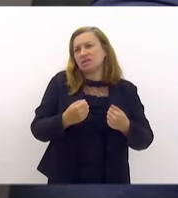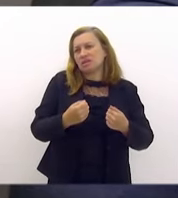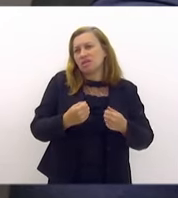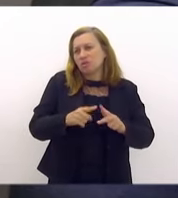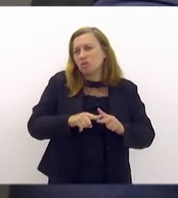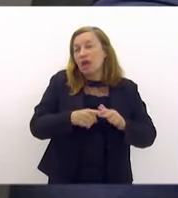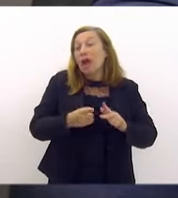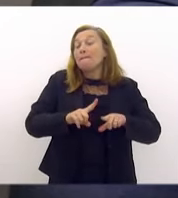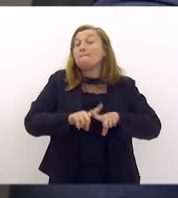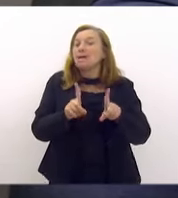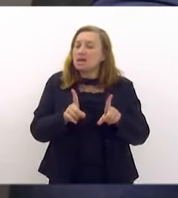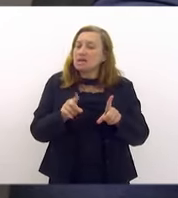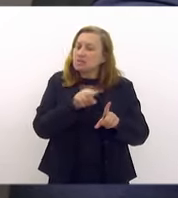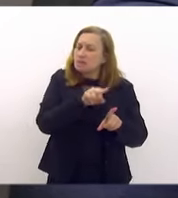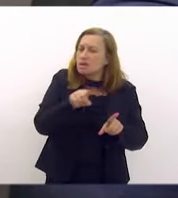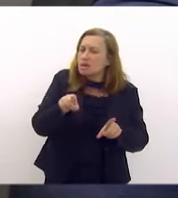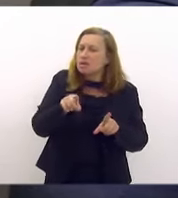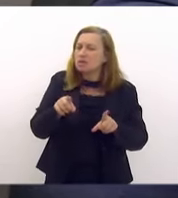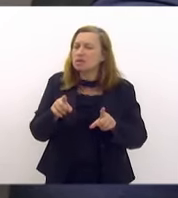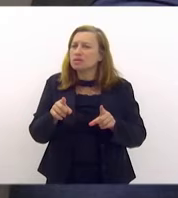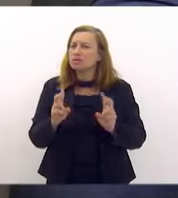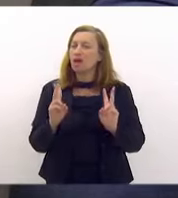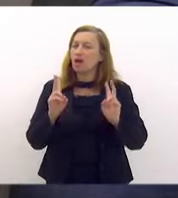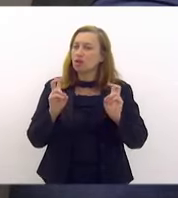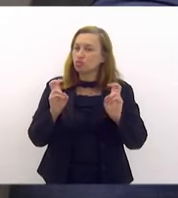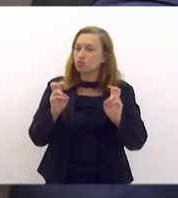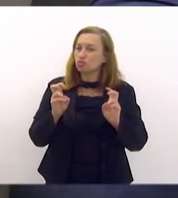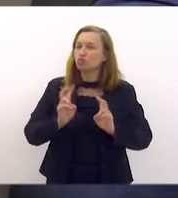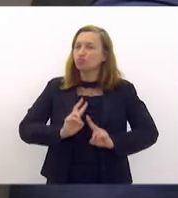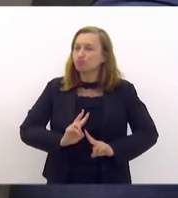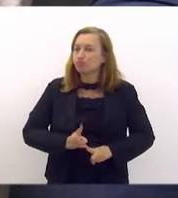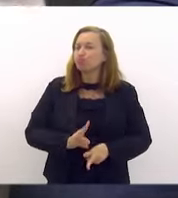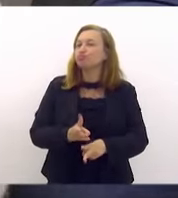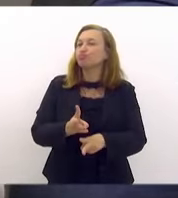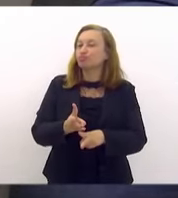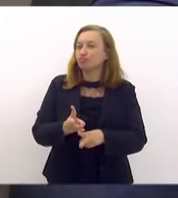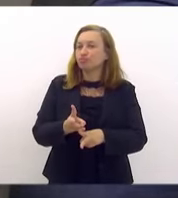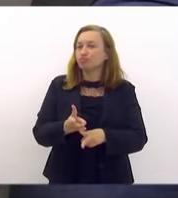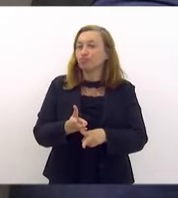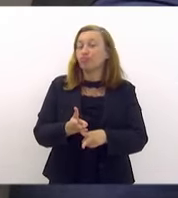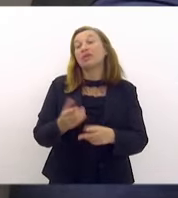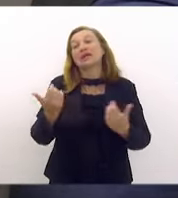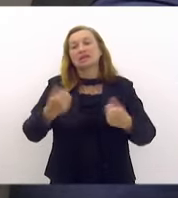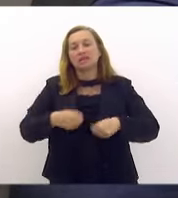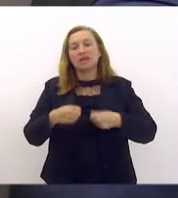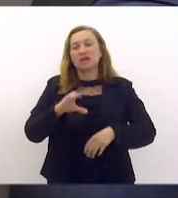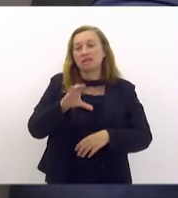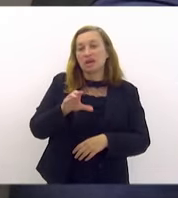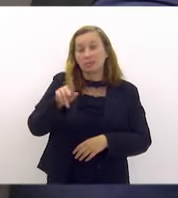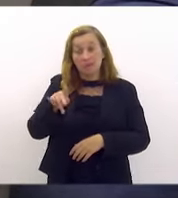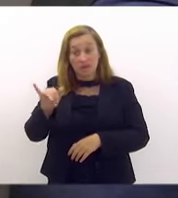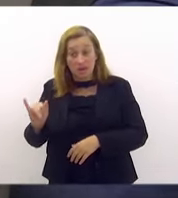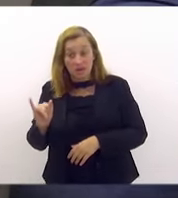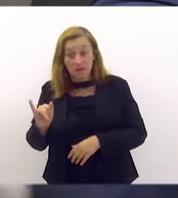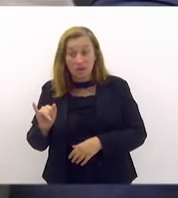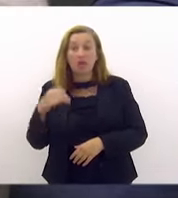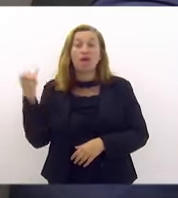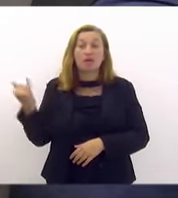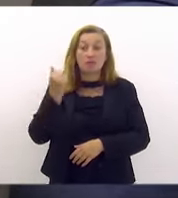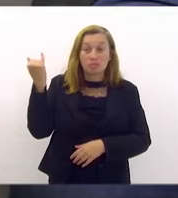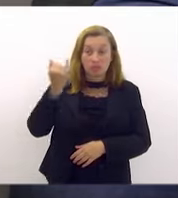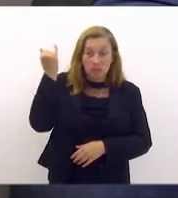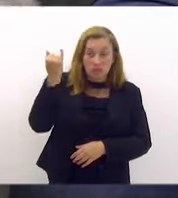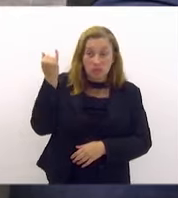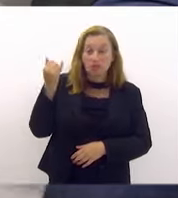mas esses Casos eles persistem daí a necessidade da nossa cpmi e e a importância